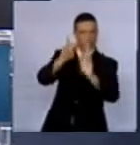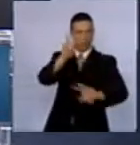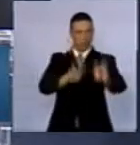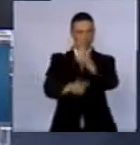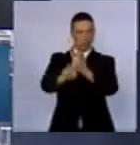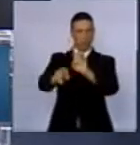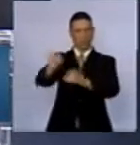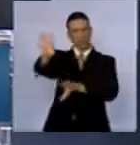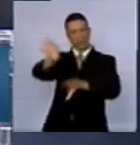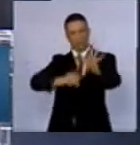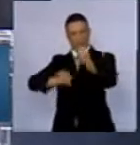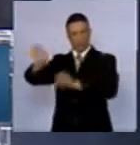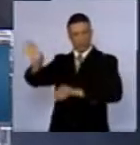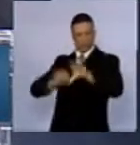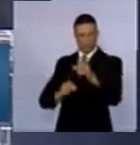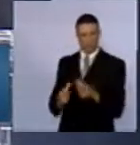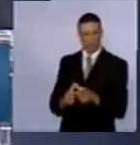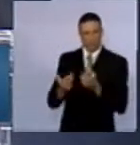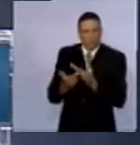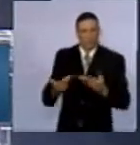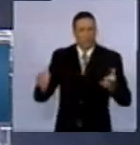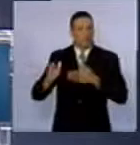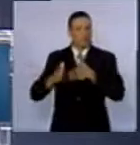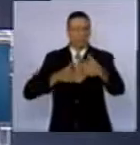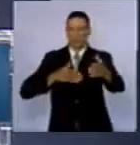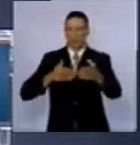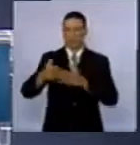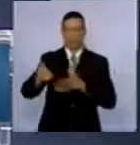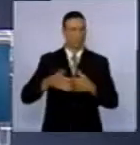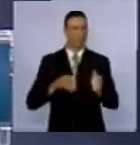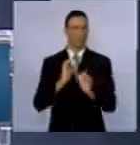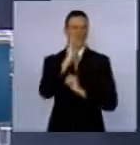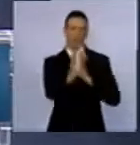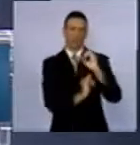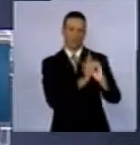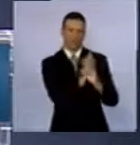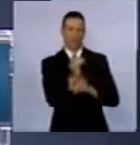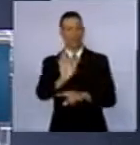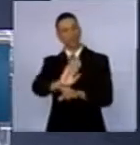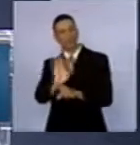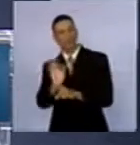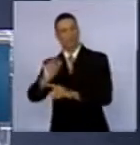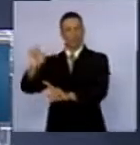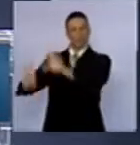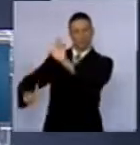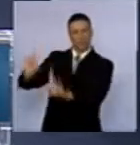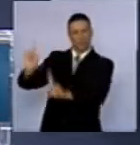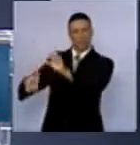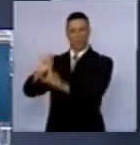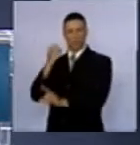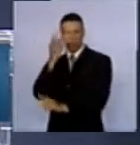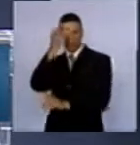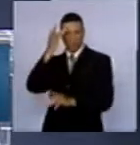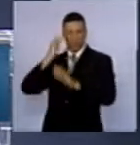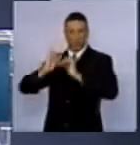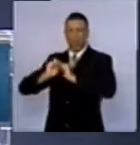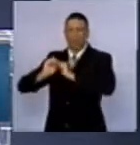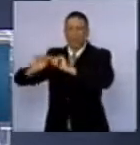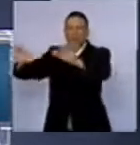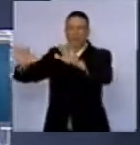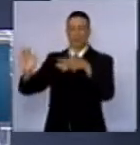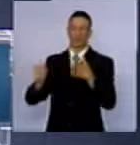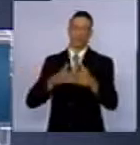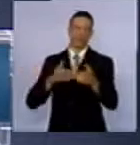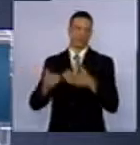audiovisual, seja para que mídia, seja para que janela for, seja para a internet, para o cinema, para a televisão ou para a publicidade.